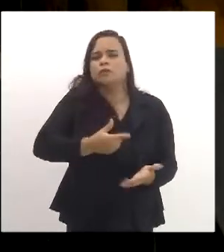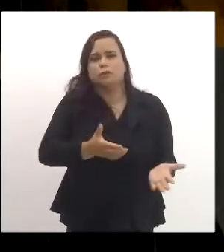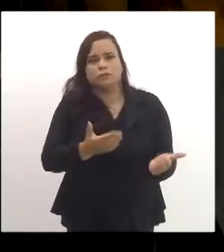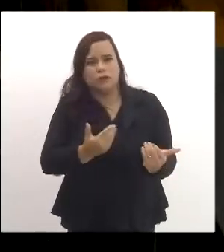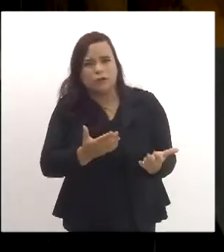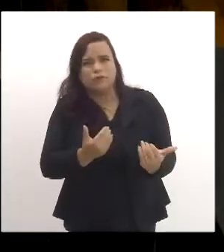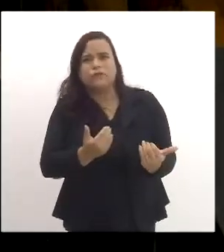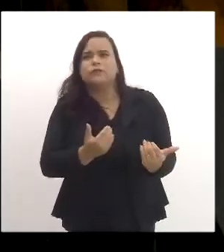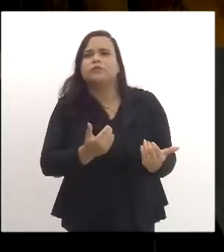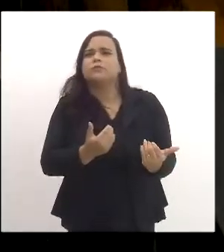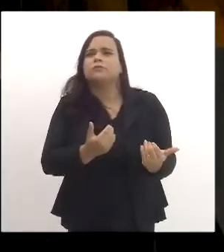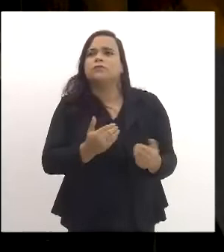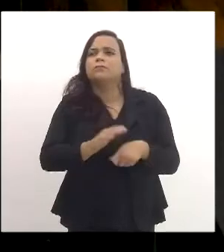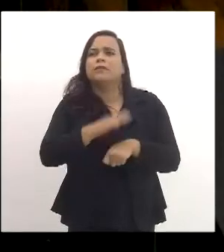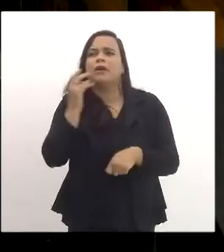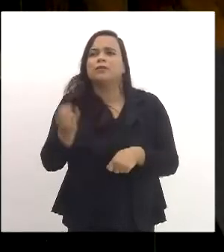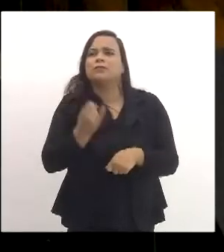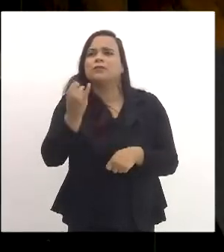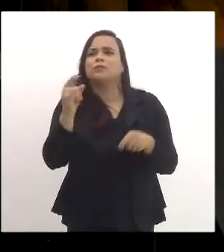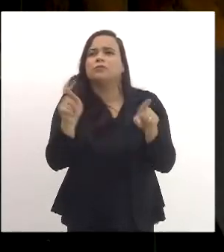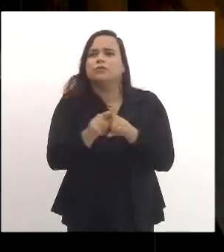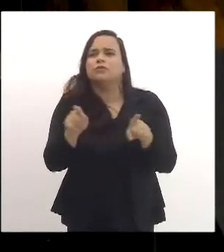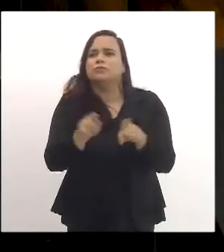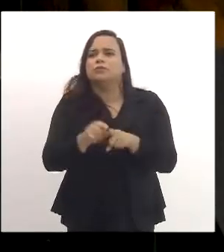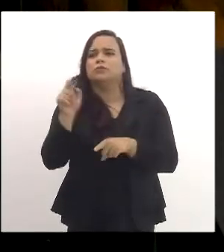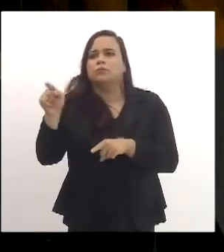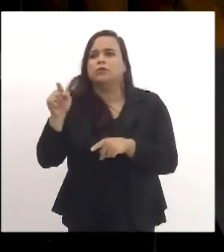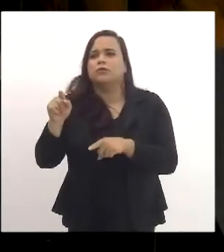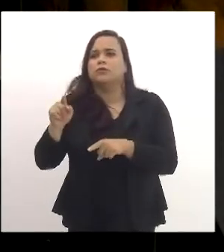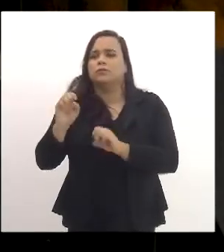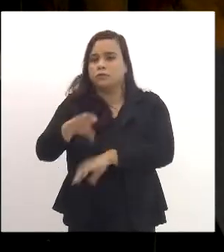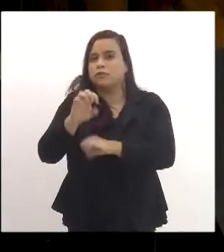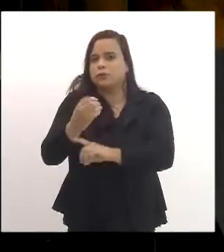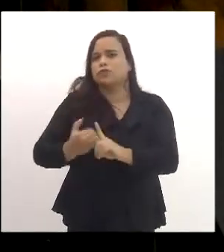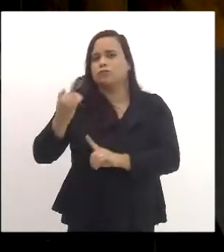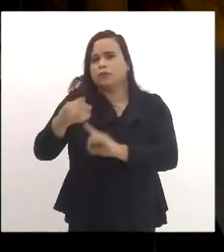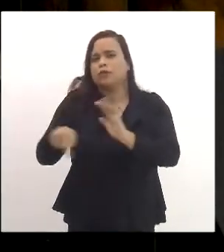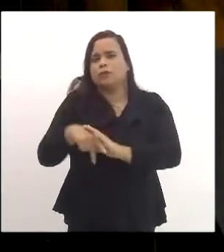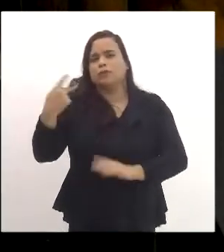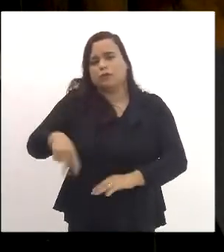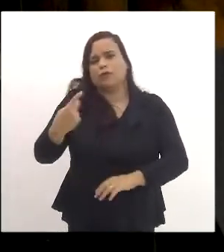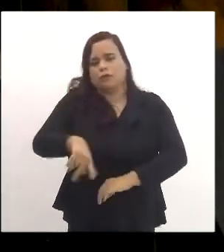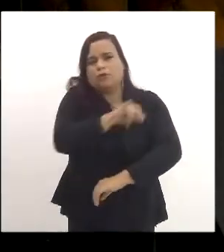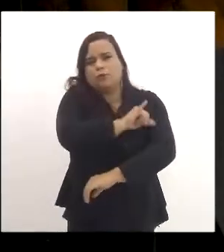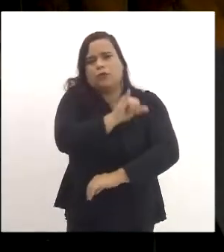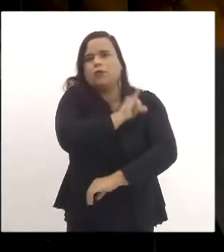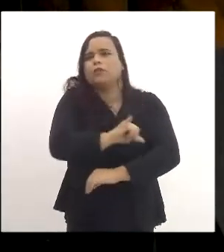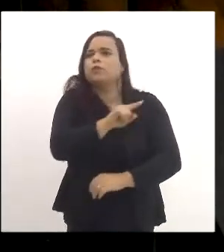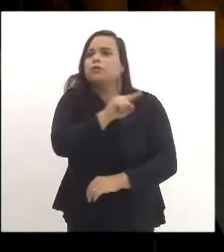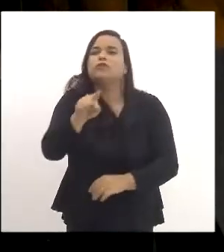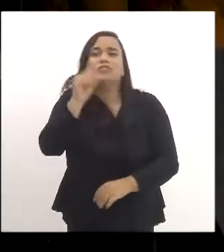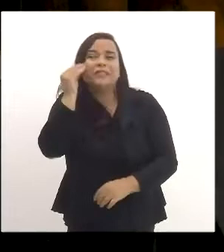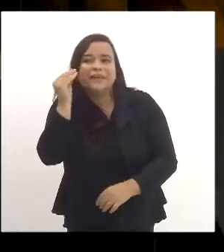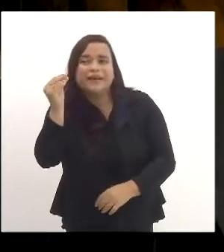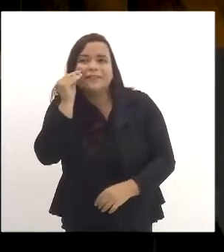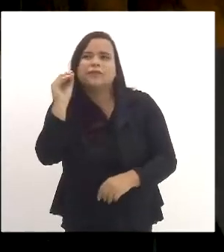jovens, sobretudo aos estudantes do ensino superior, que aqui no Rio de Janeiro tentam